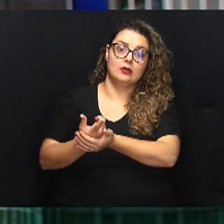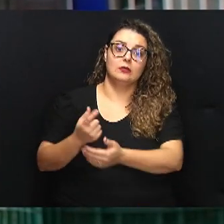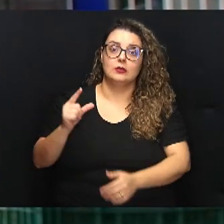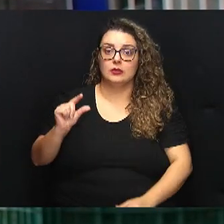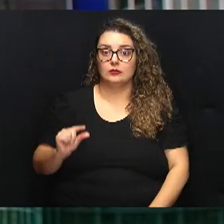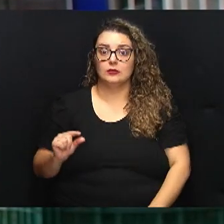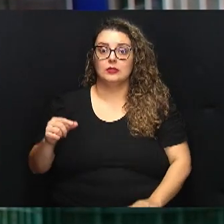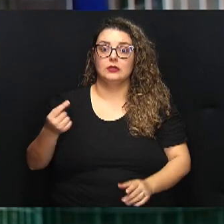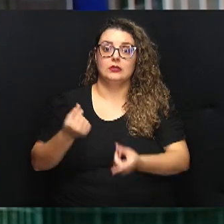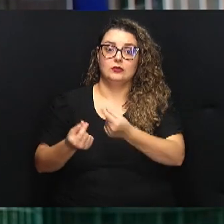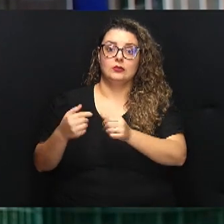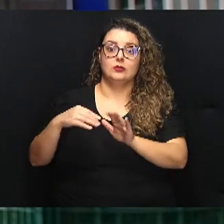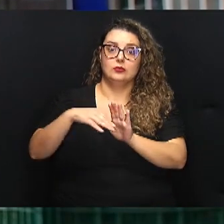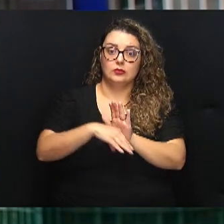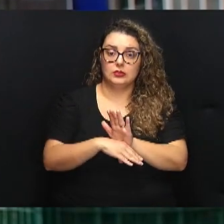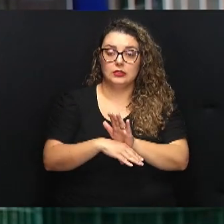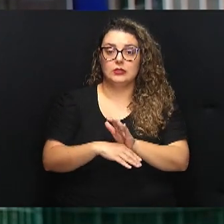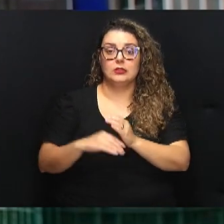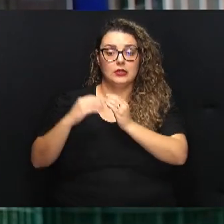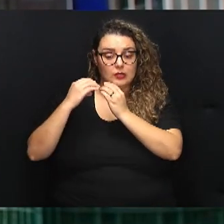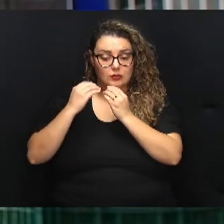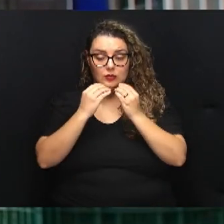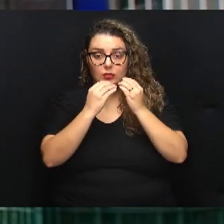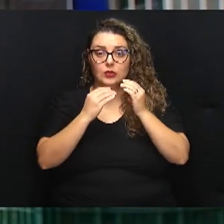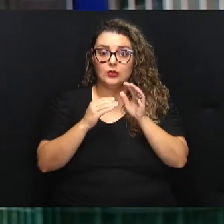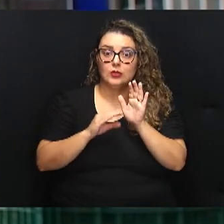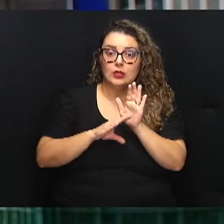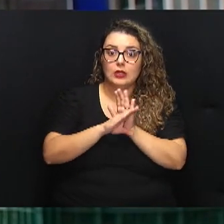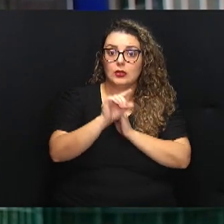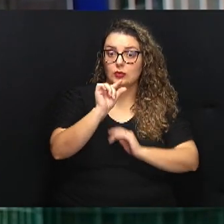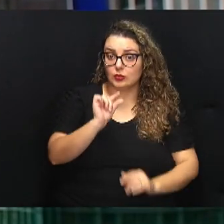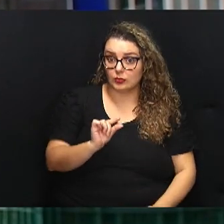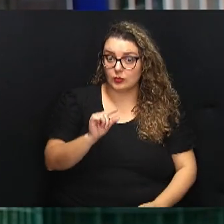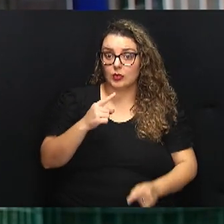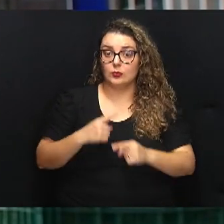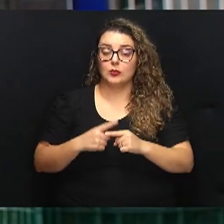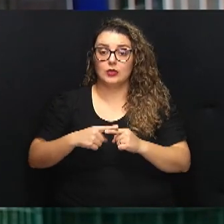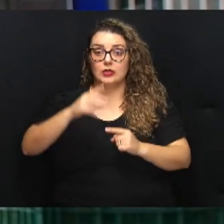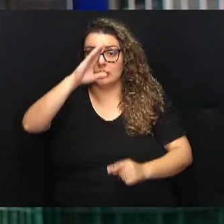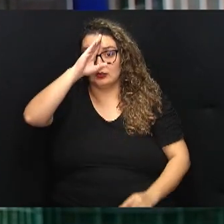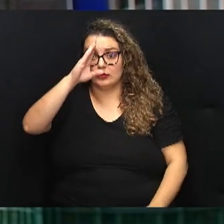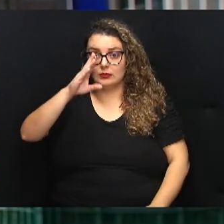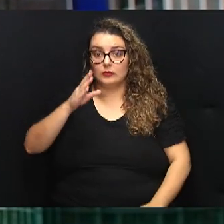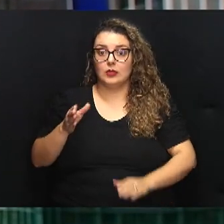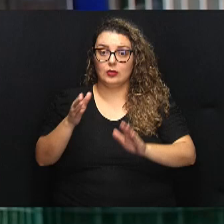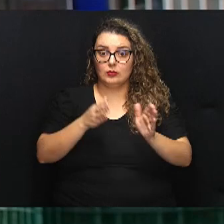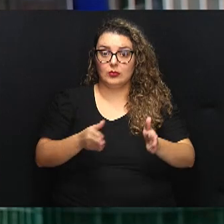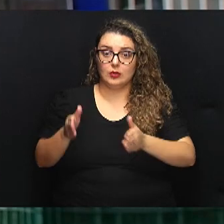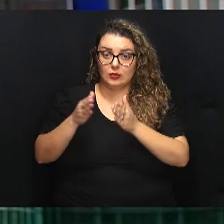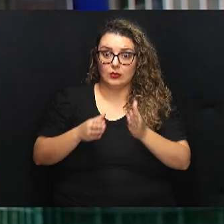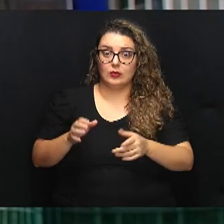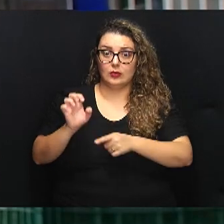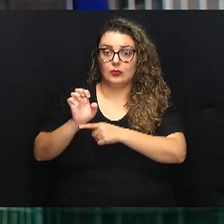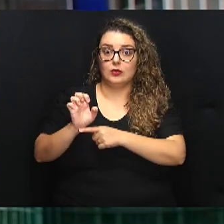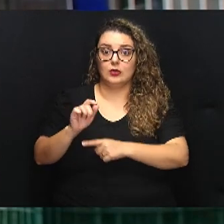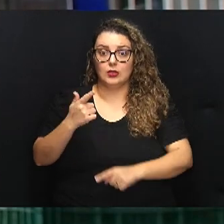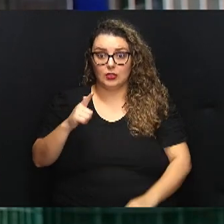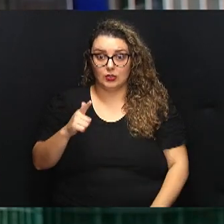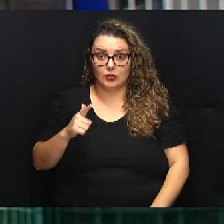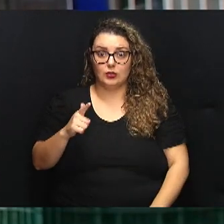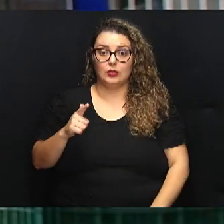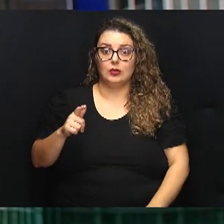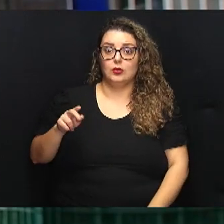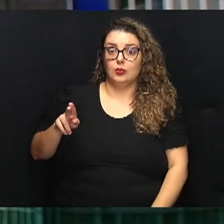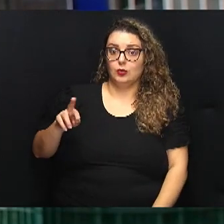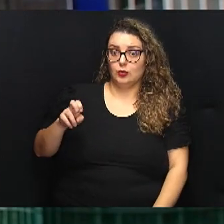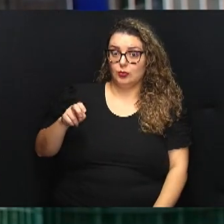preços caíram. E da melancia ela subiu um pouquinho porque as principais regiões produtoras que são no estado de Goiás, a região de